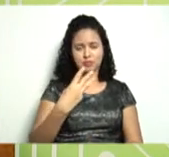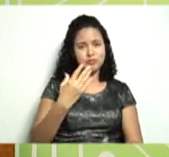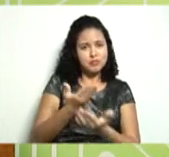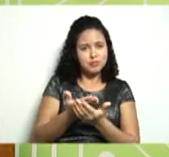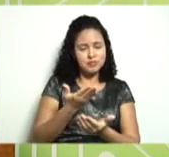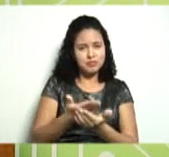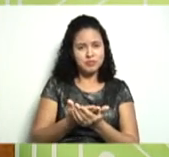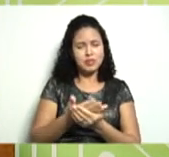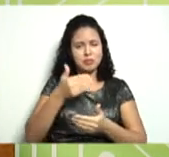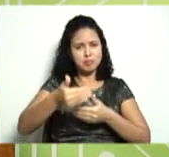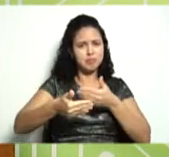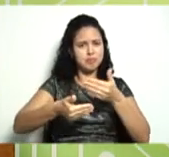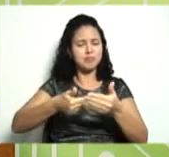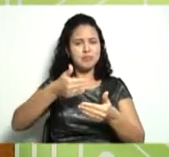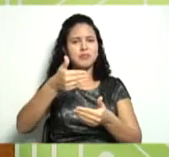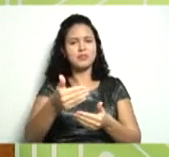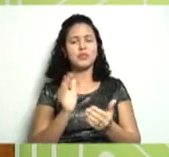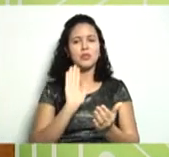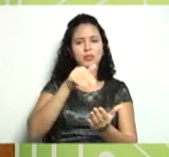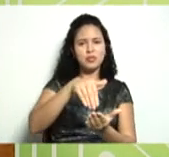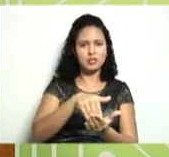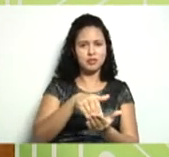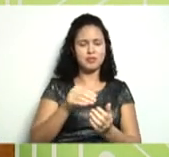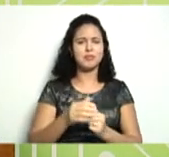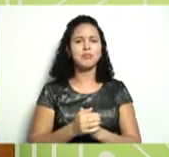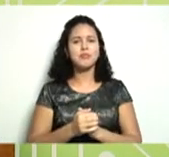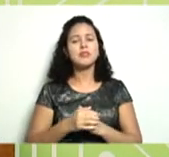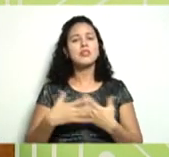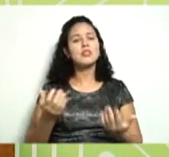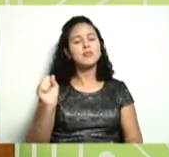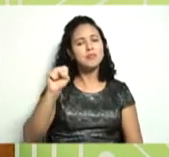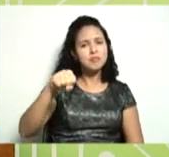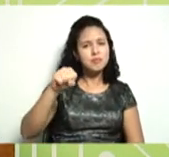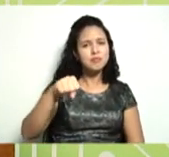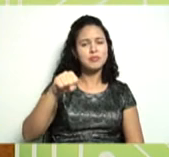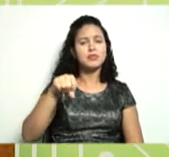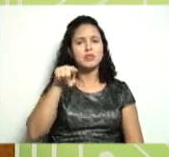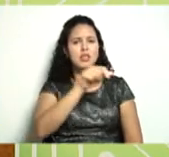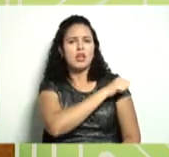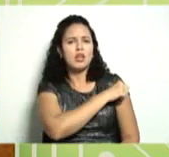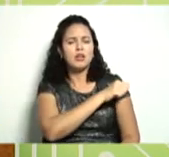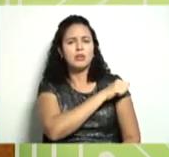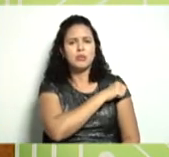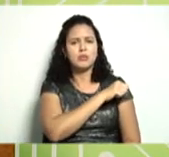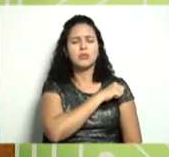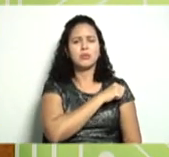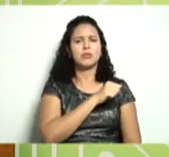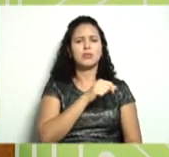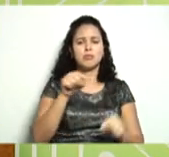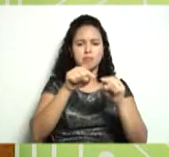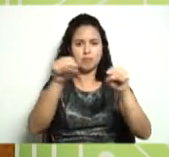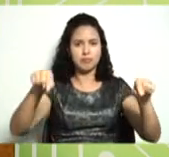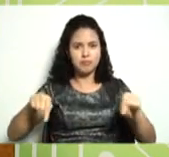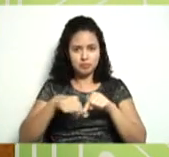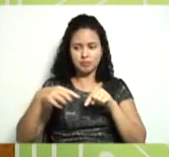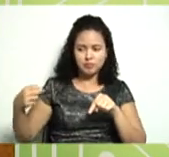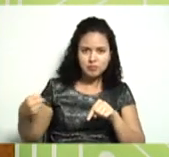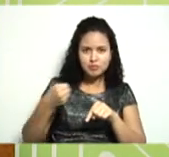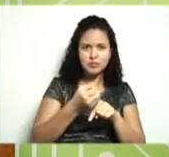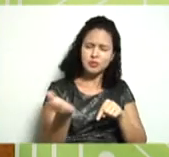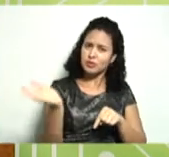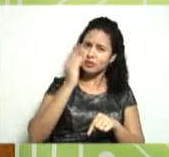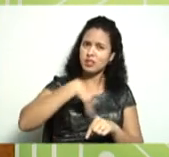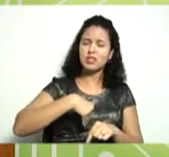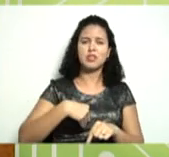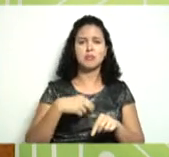estamos caminhando para o final. Isso mesmo. Você, aluno que ainda não está na sala de aula, vamos